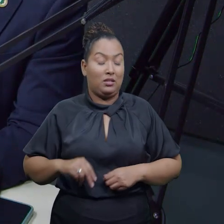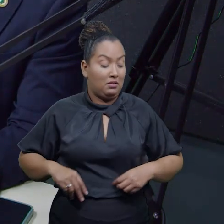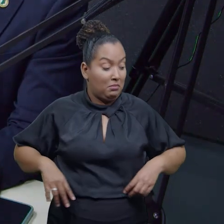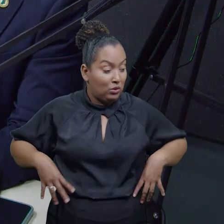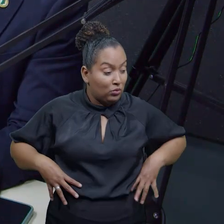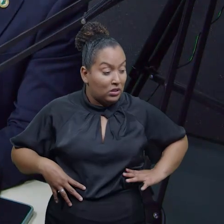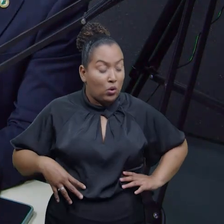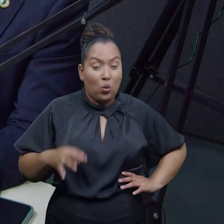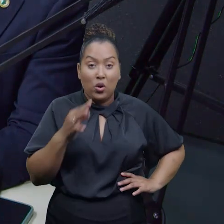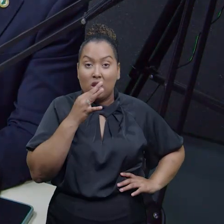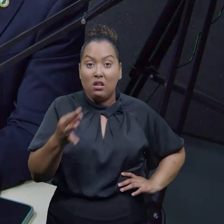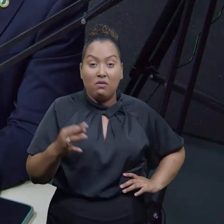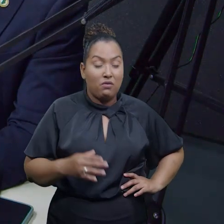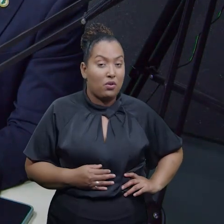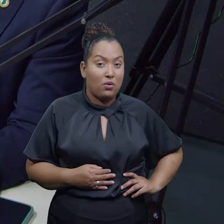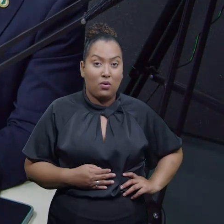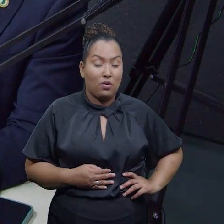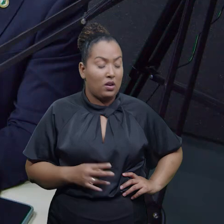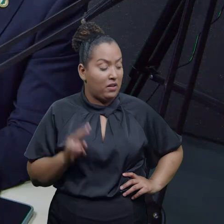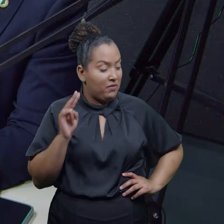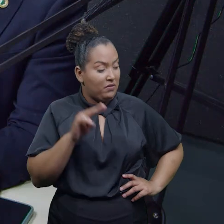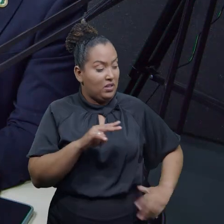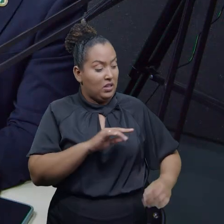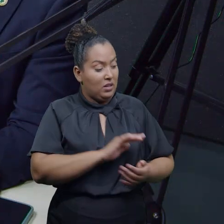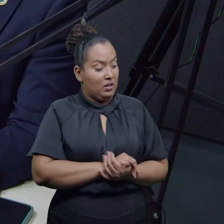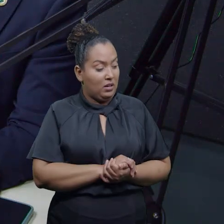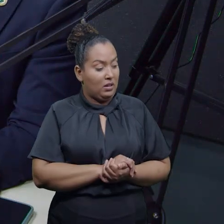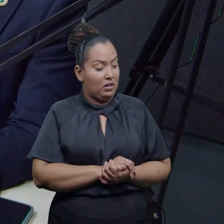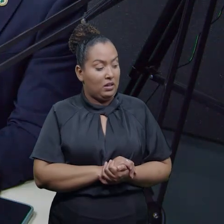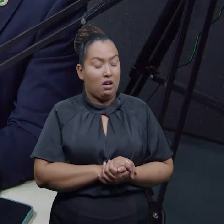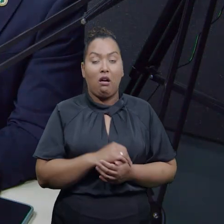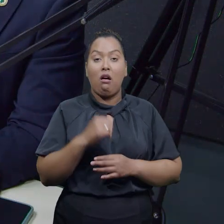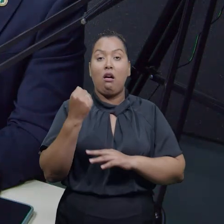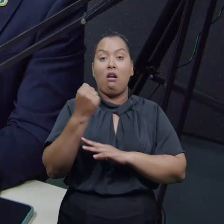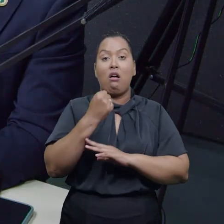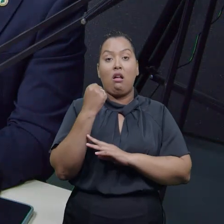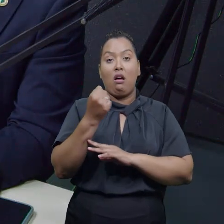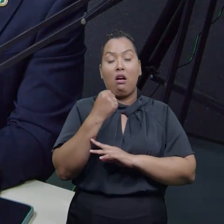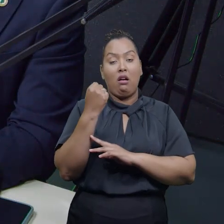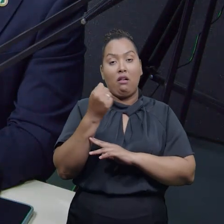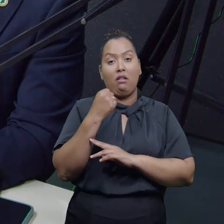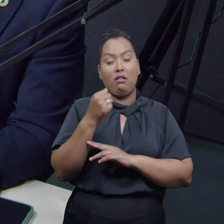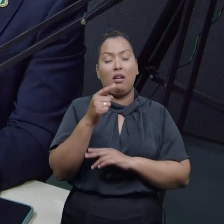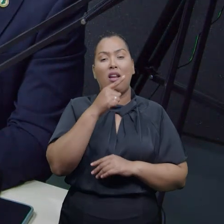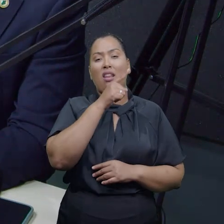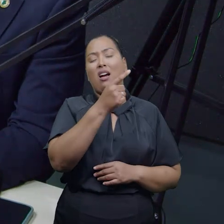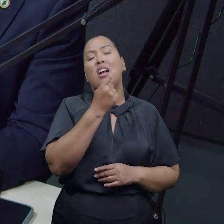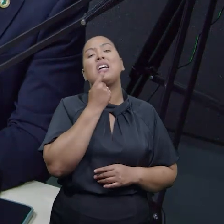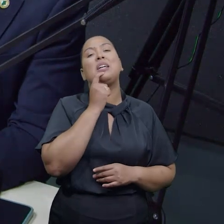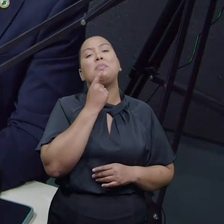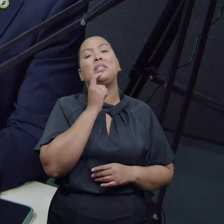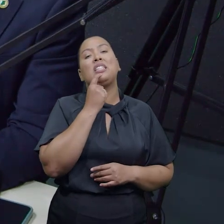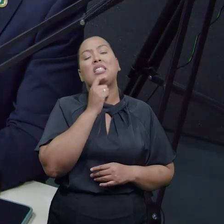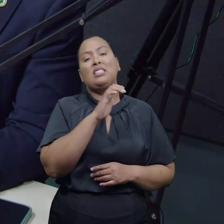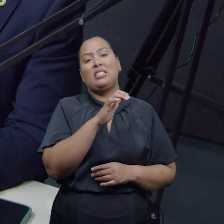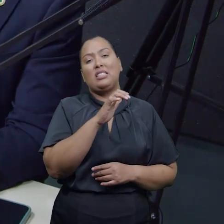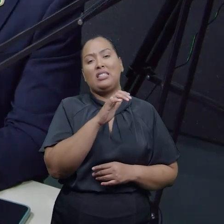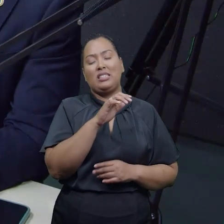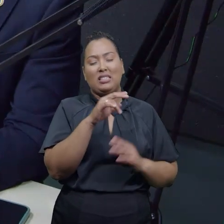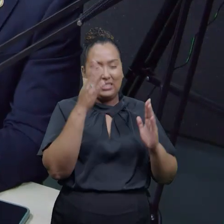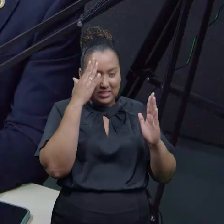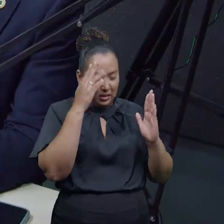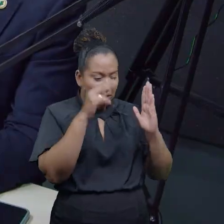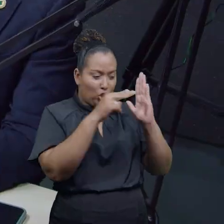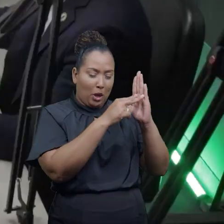um cenário, assim, terrível que foi encontrado com mais gravidade até na casa de acolhida de Campinas,